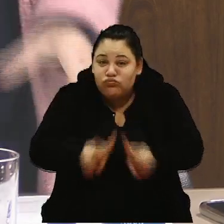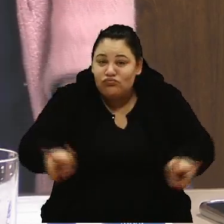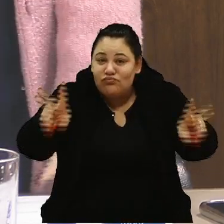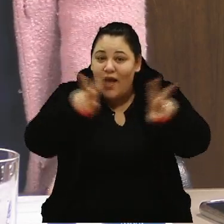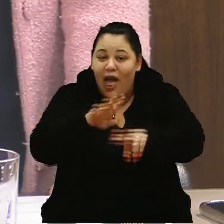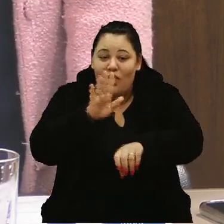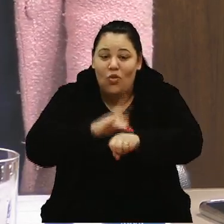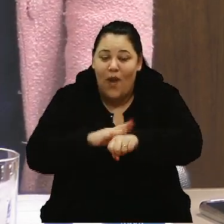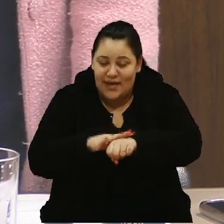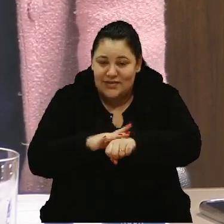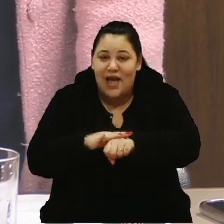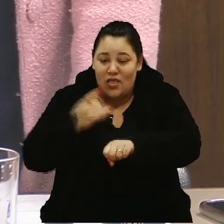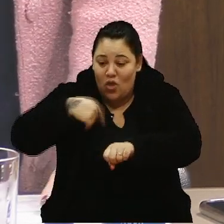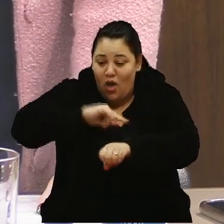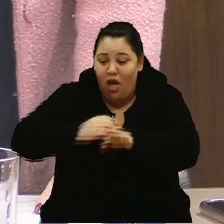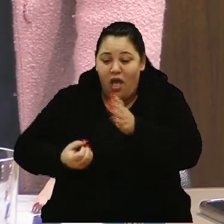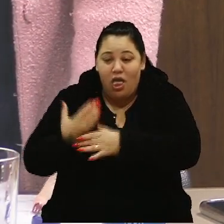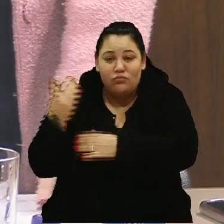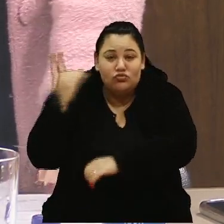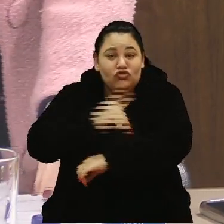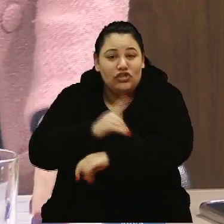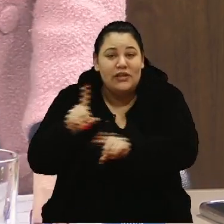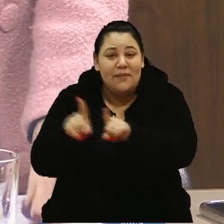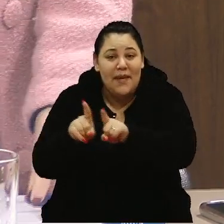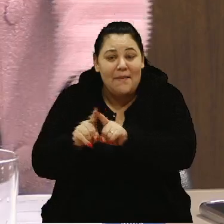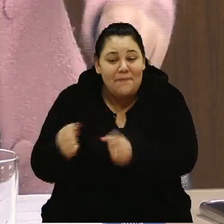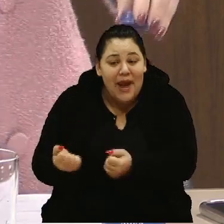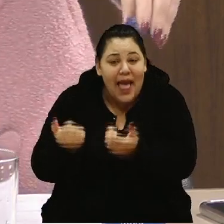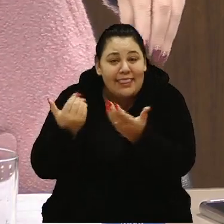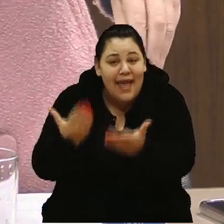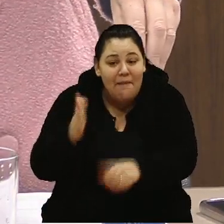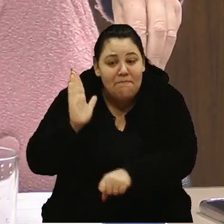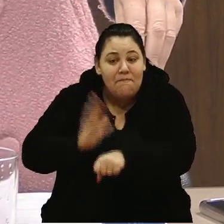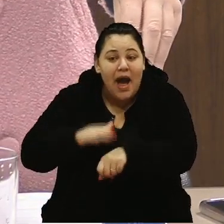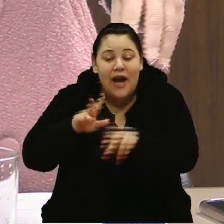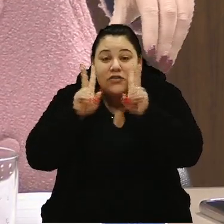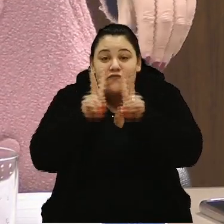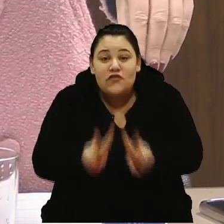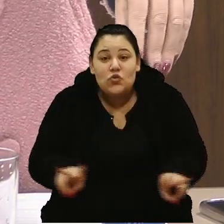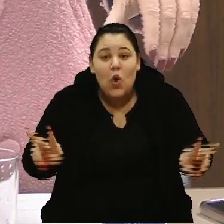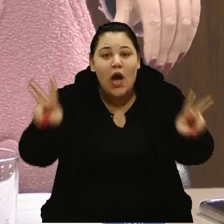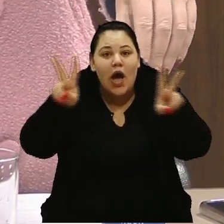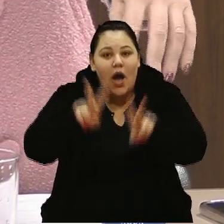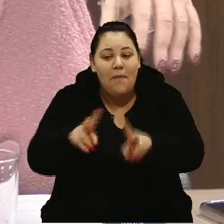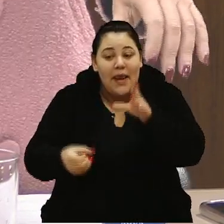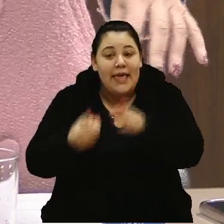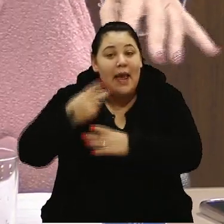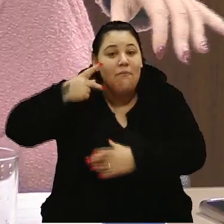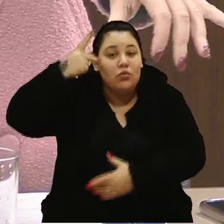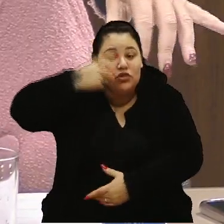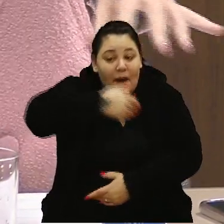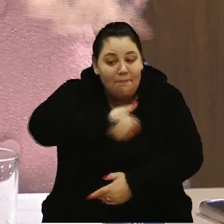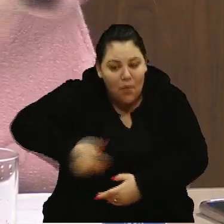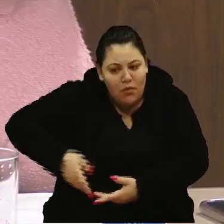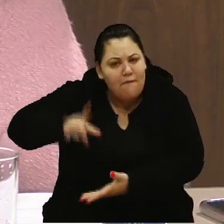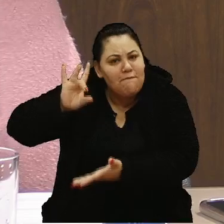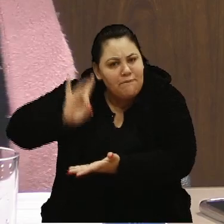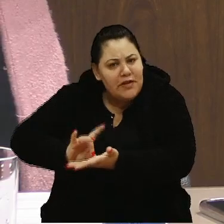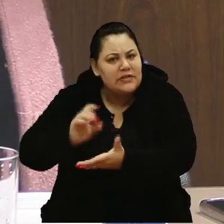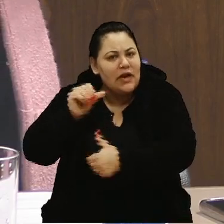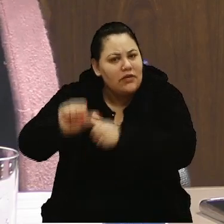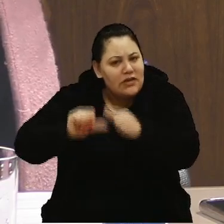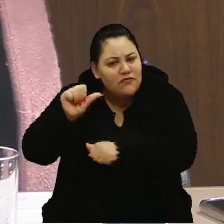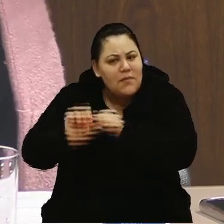está criando uma data para também dar maior visibilidade para que a gente crie políticas públicas